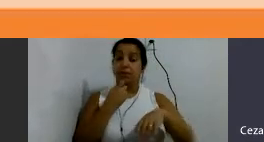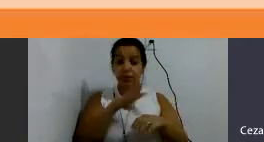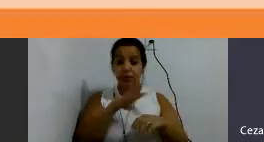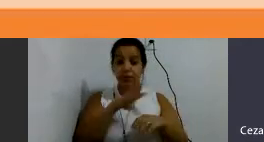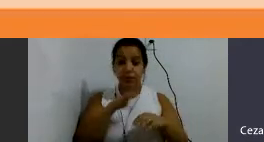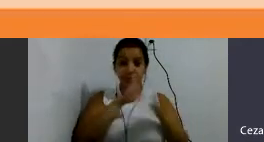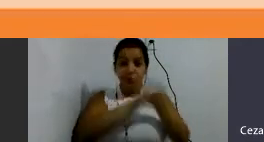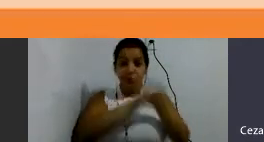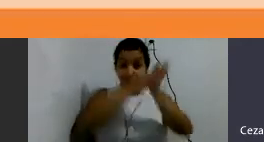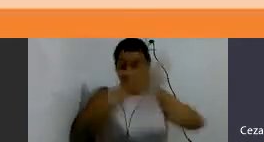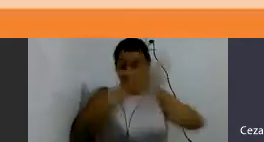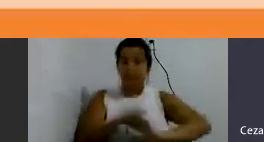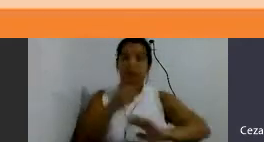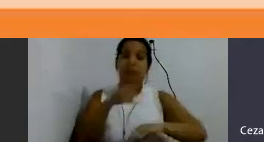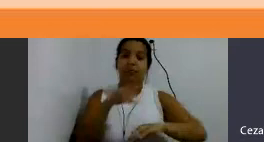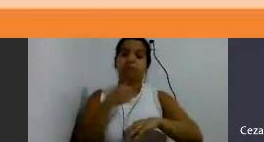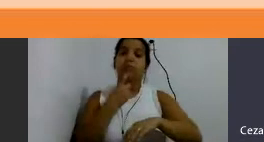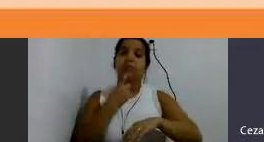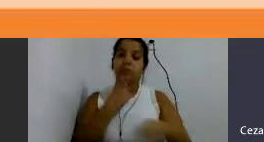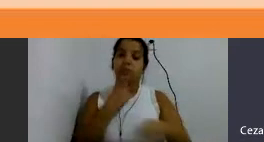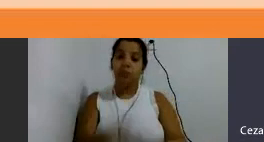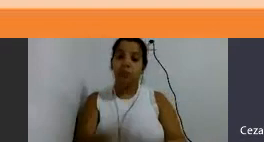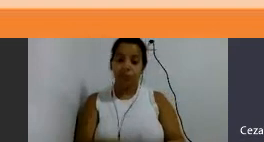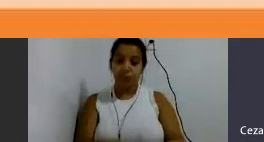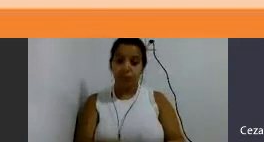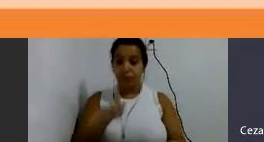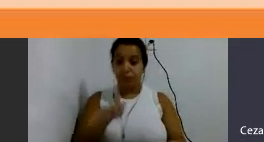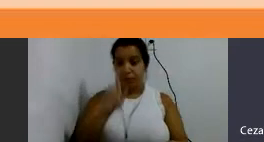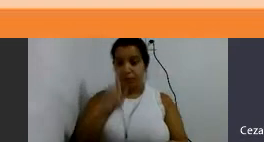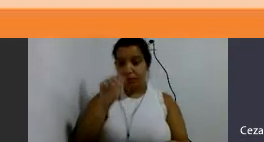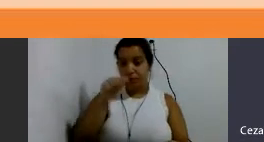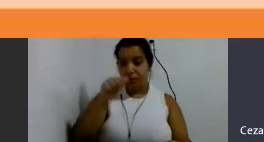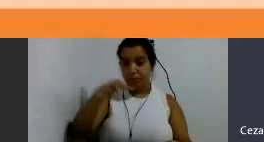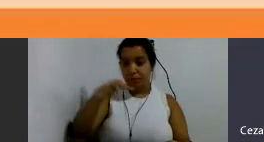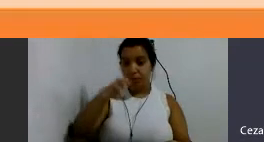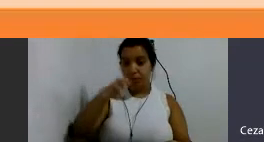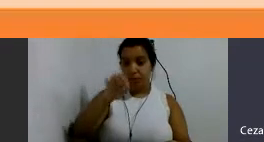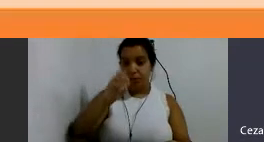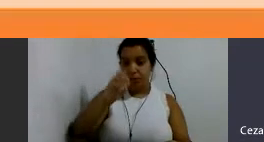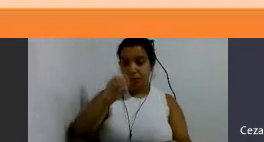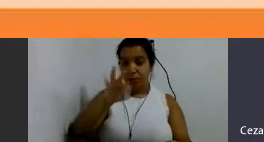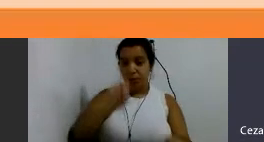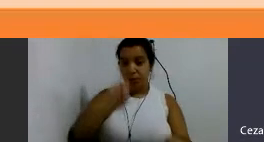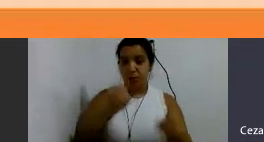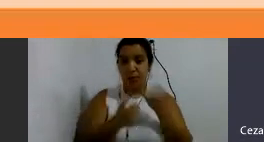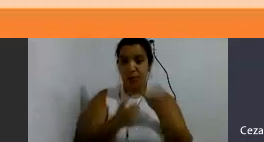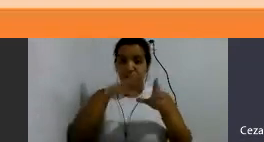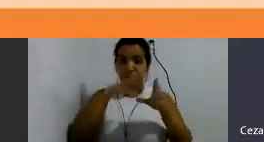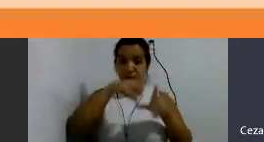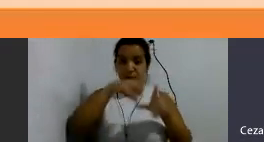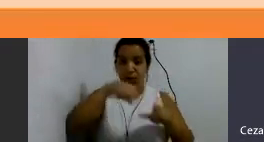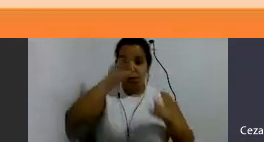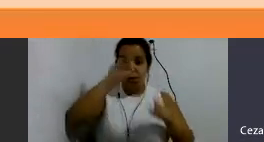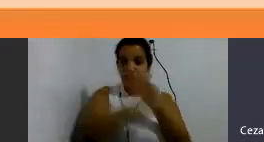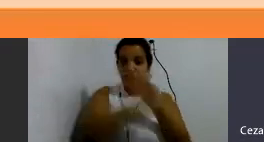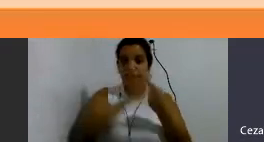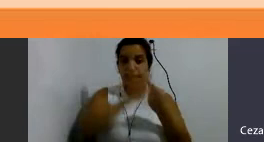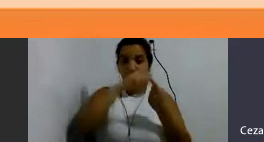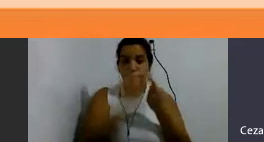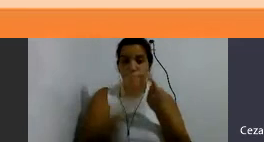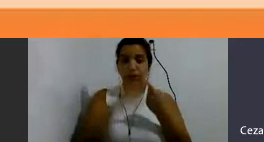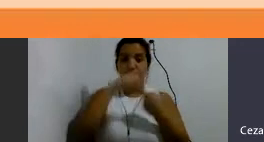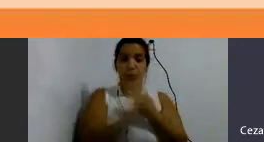hemoglobina. Os gametócitos, a gente tem essa forma de banana, ou então essas formas